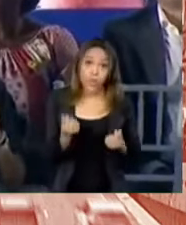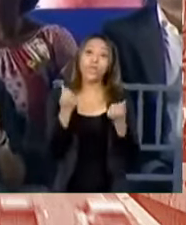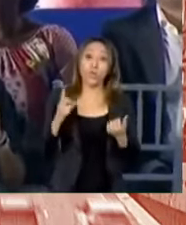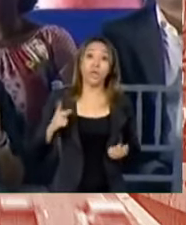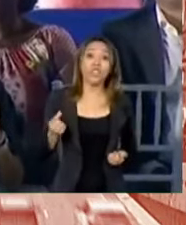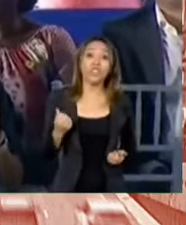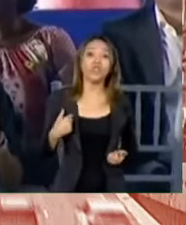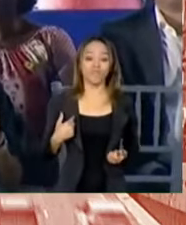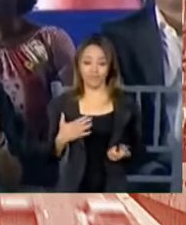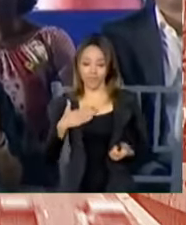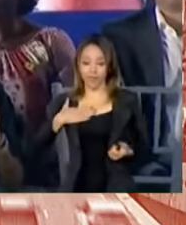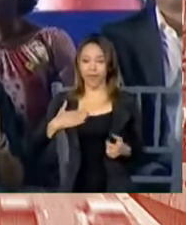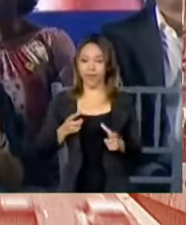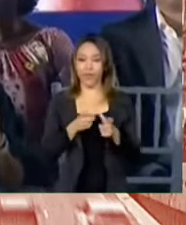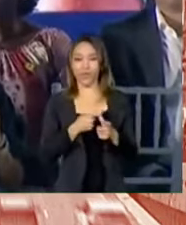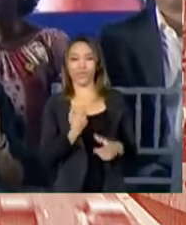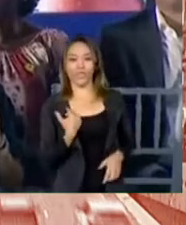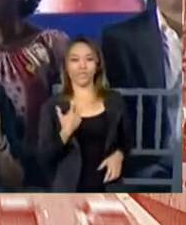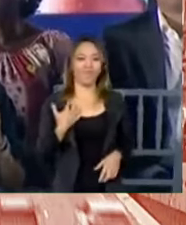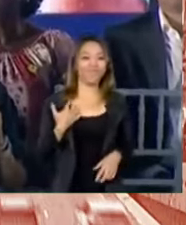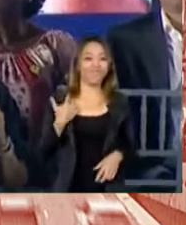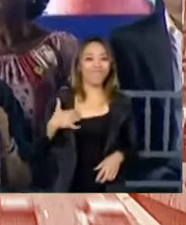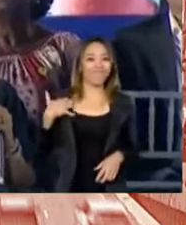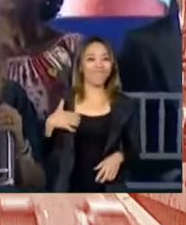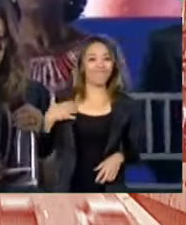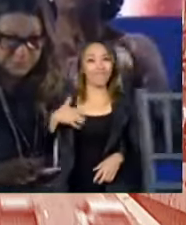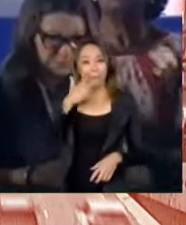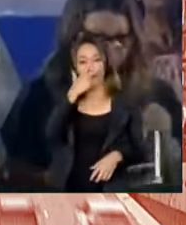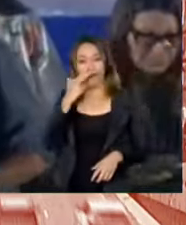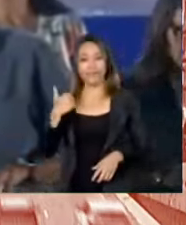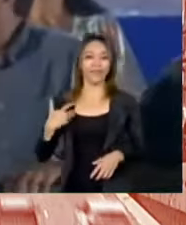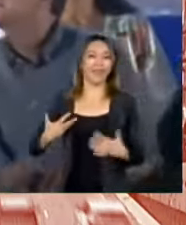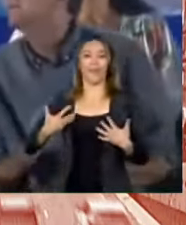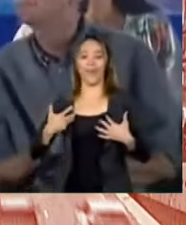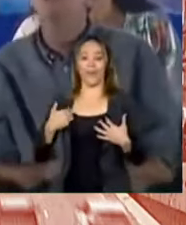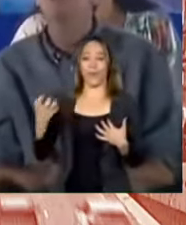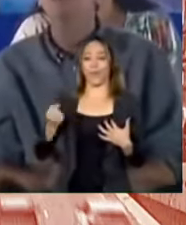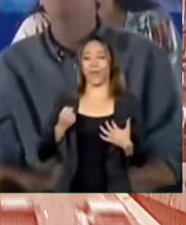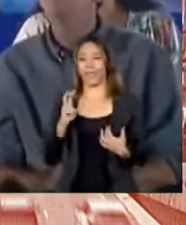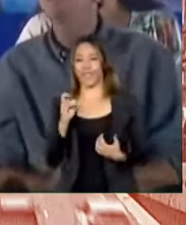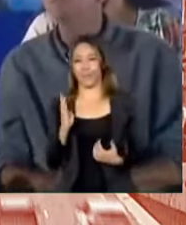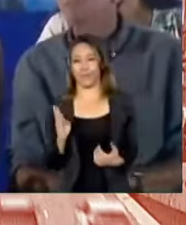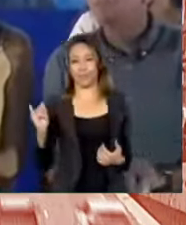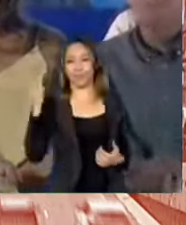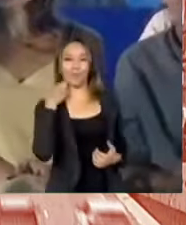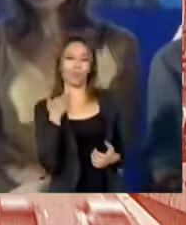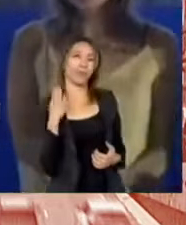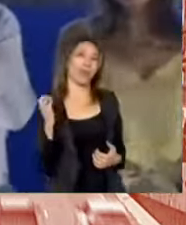a direita, né? Essa extrema direita que o tem como um possível sucessor, como um candidato potencial.